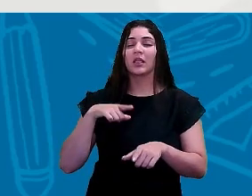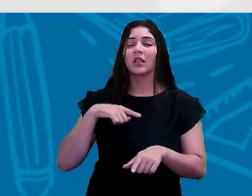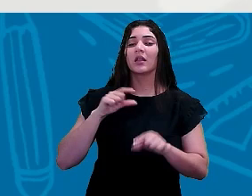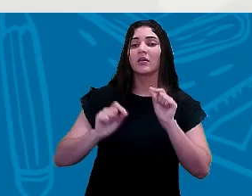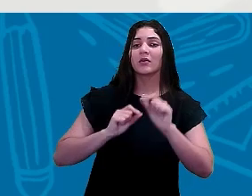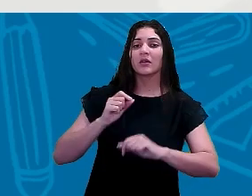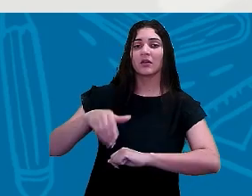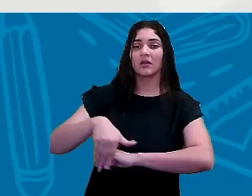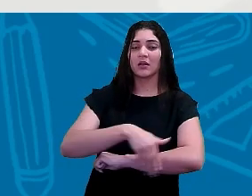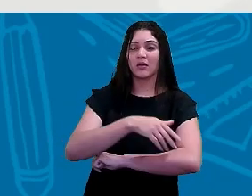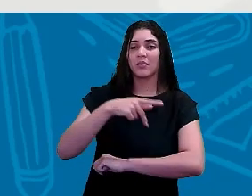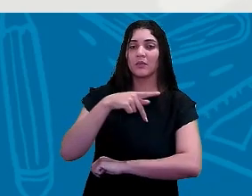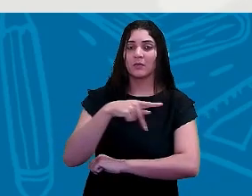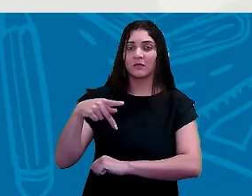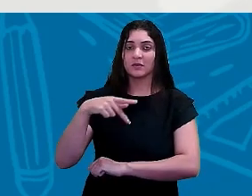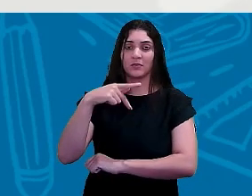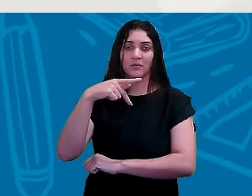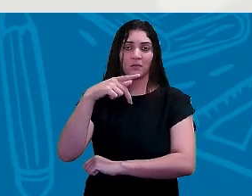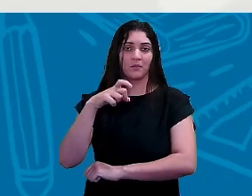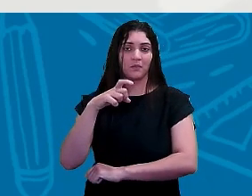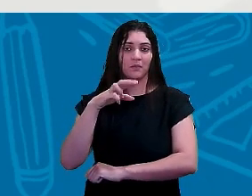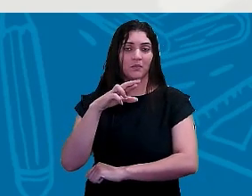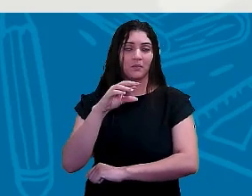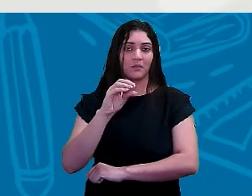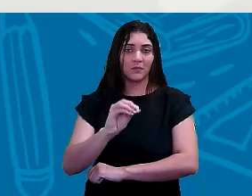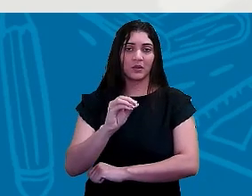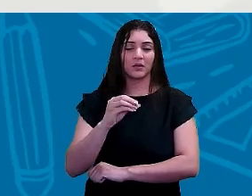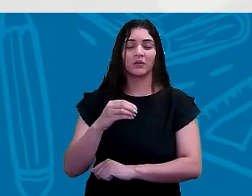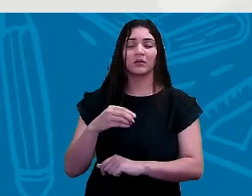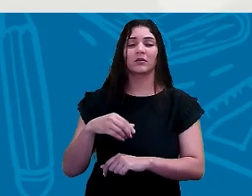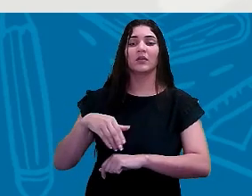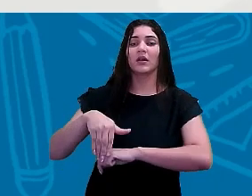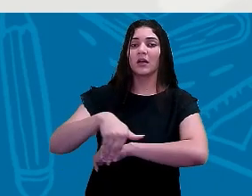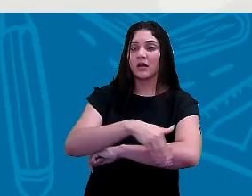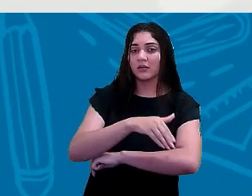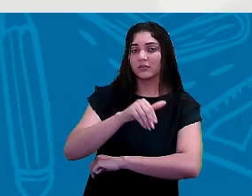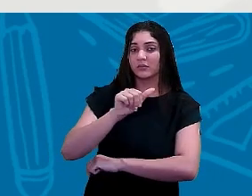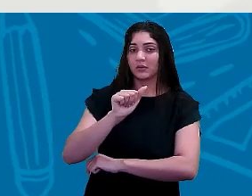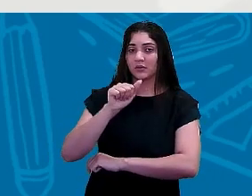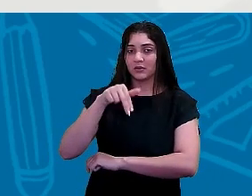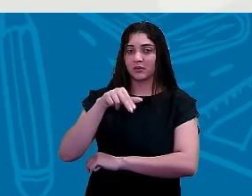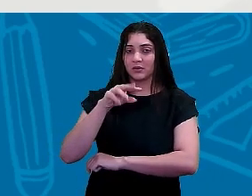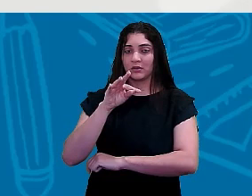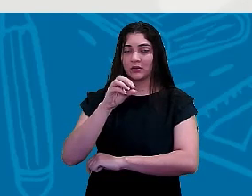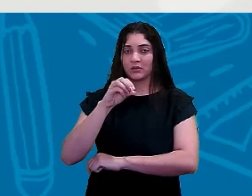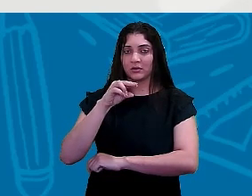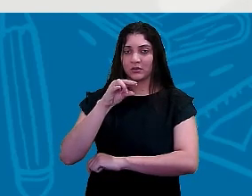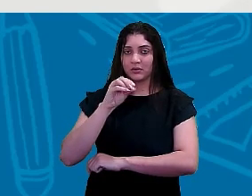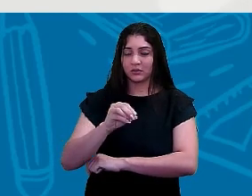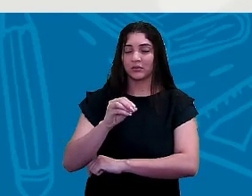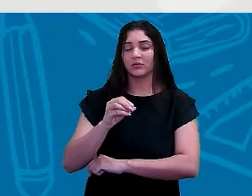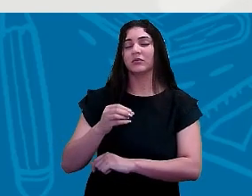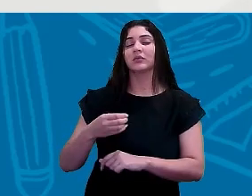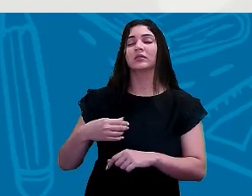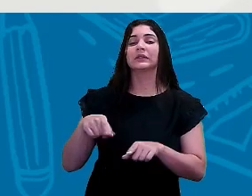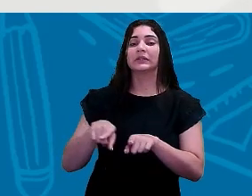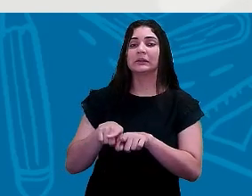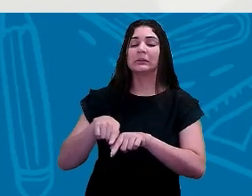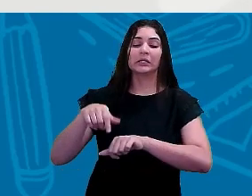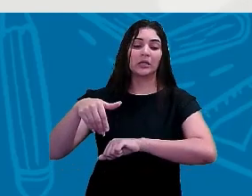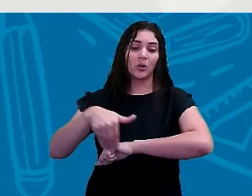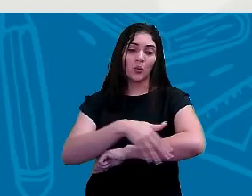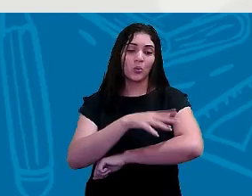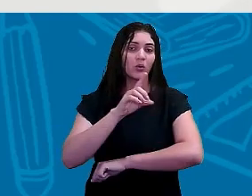Professor Pedro José de Melo, temos a Rua Antônio Bernardo, temos a Rua Doutor Joaquim de